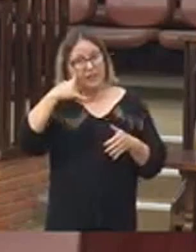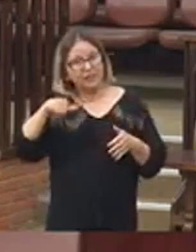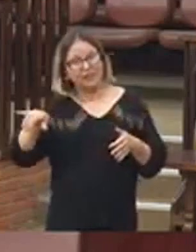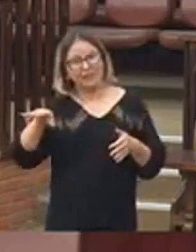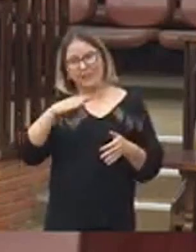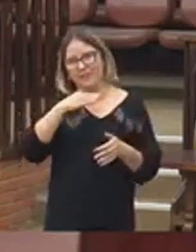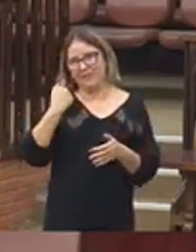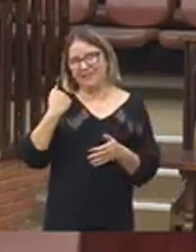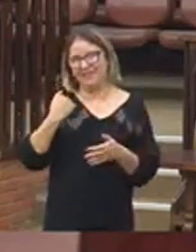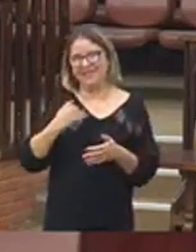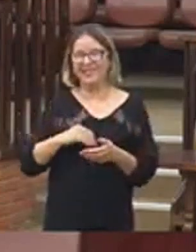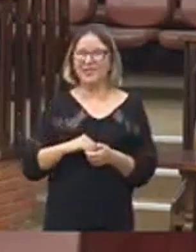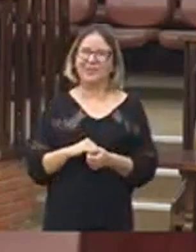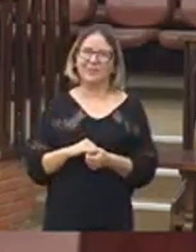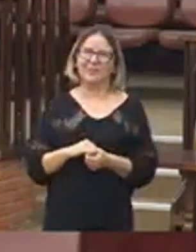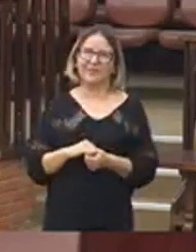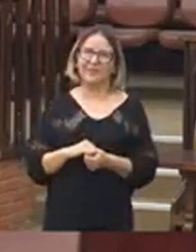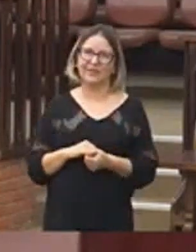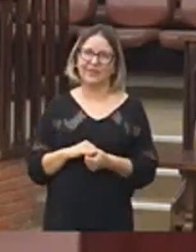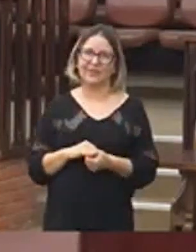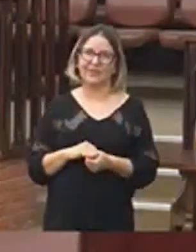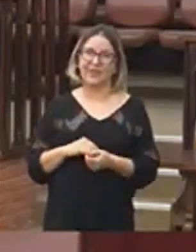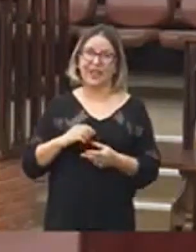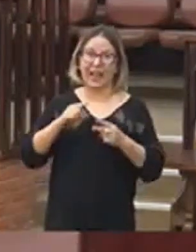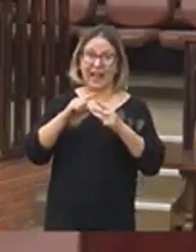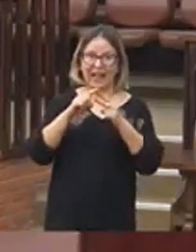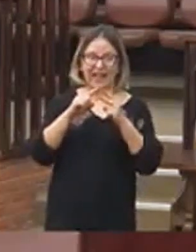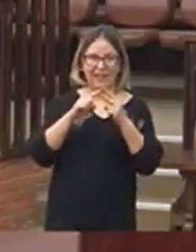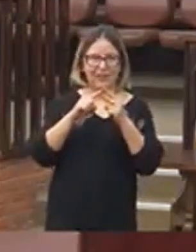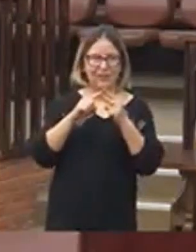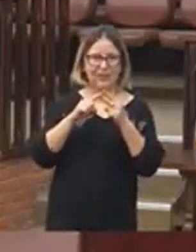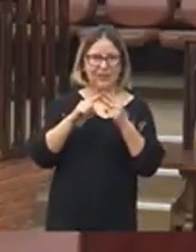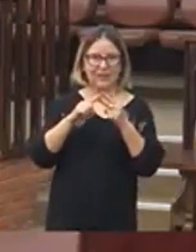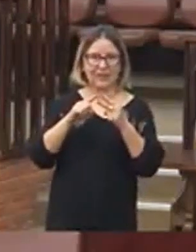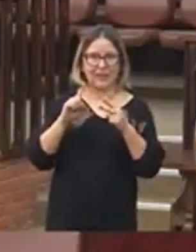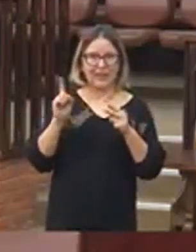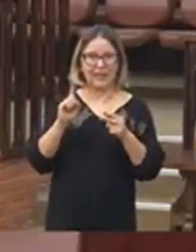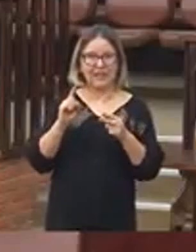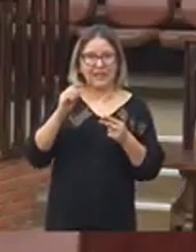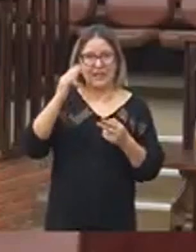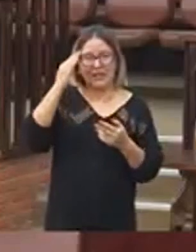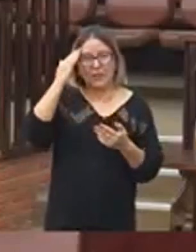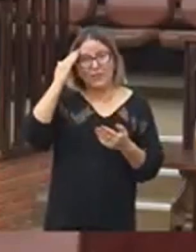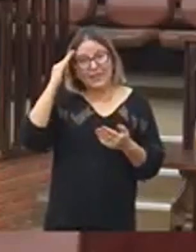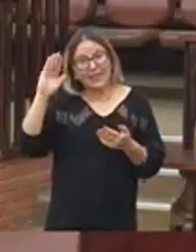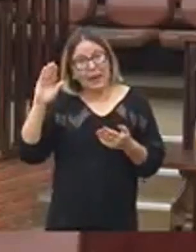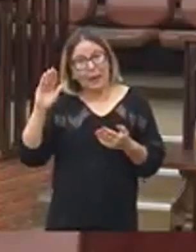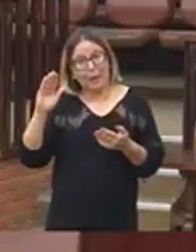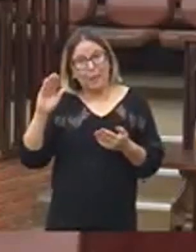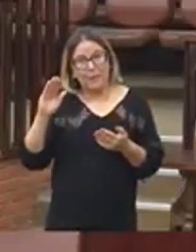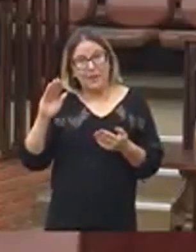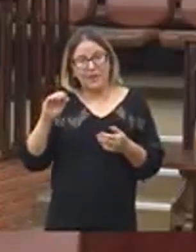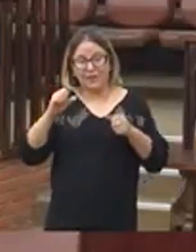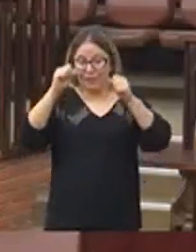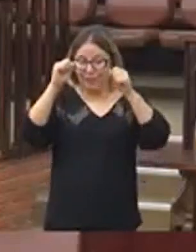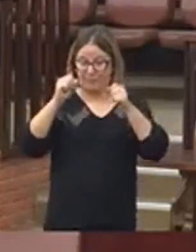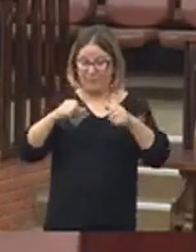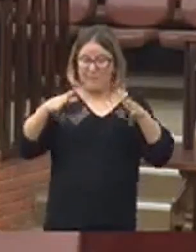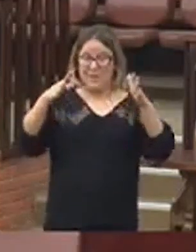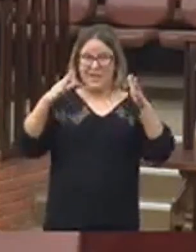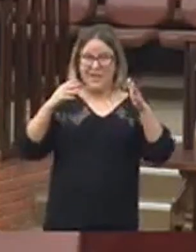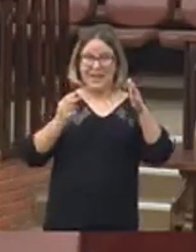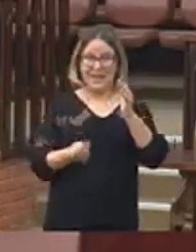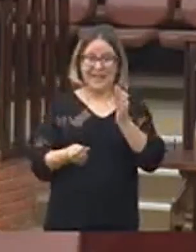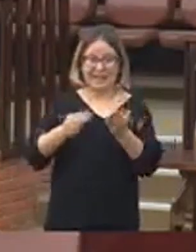curá-lo. Elas não contavam com o milagre da ressurreição de 4 dias, elas não contavam, elas